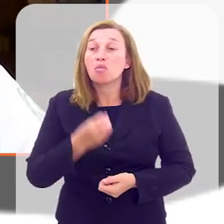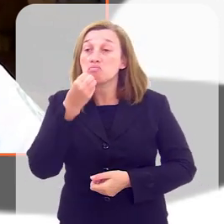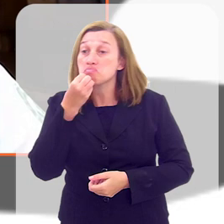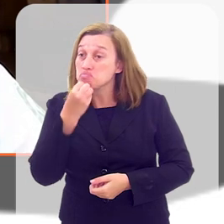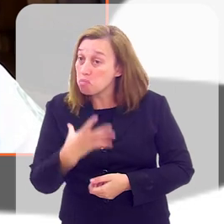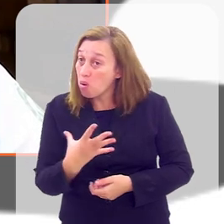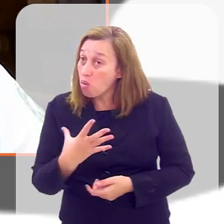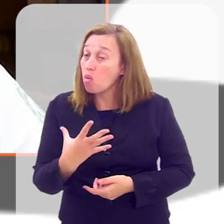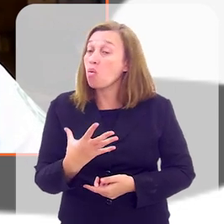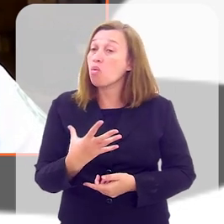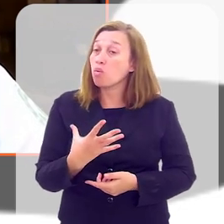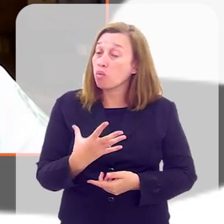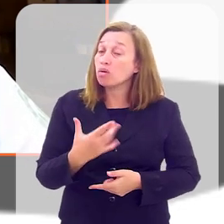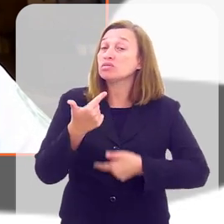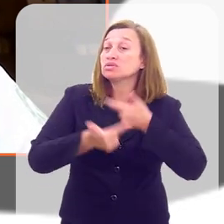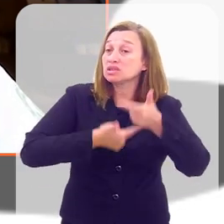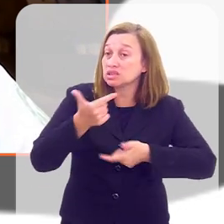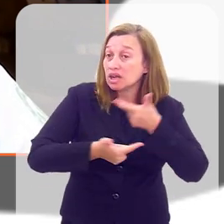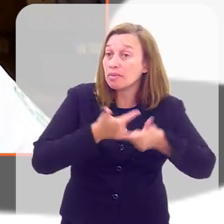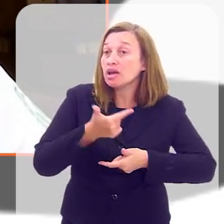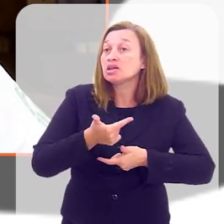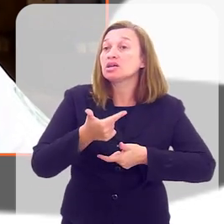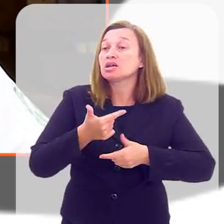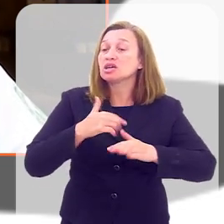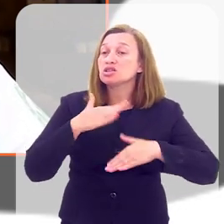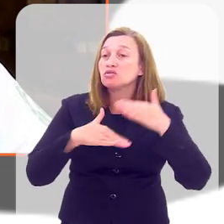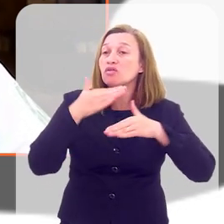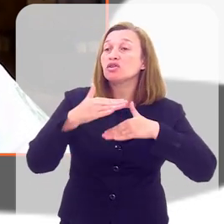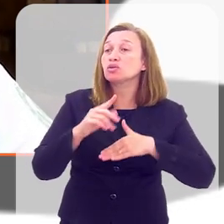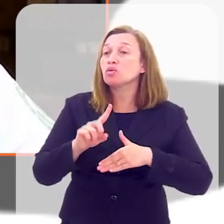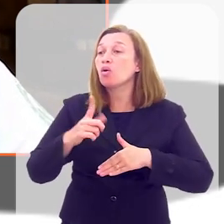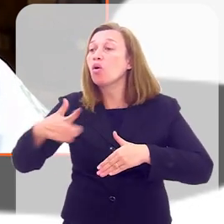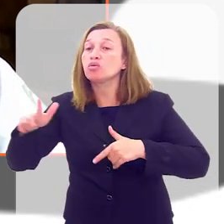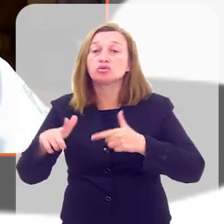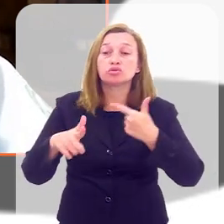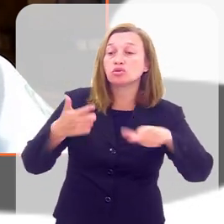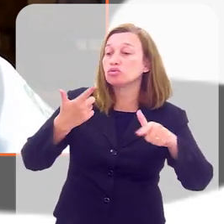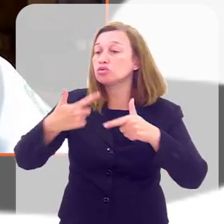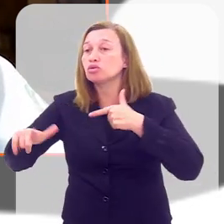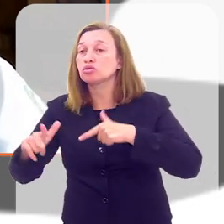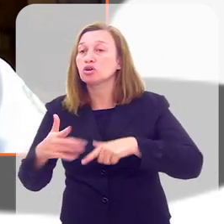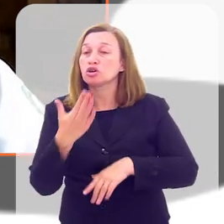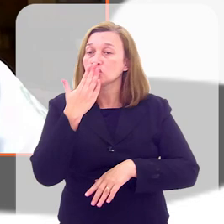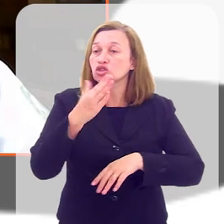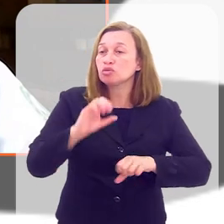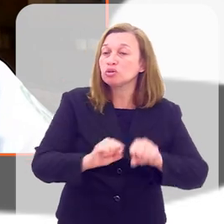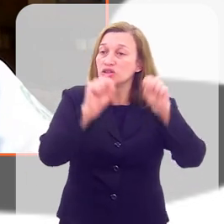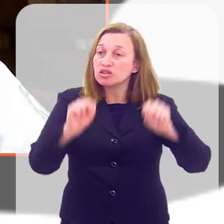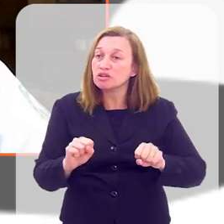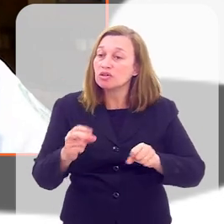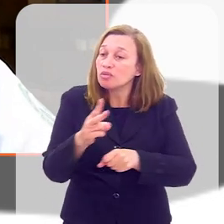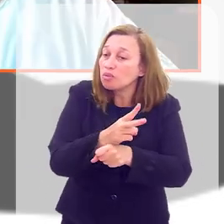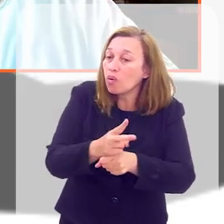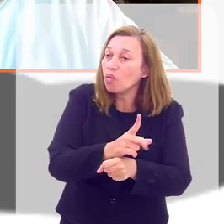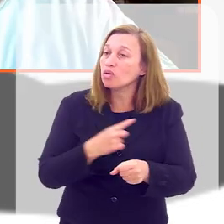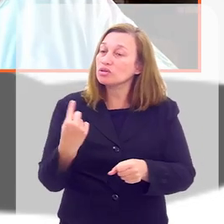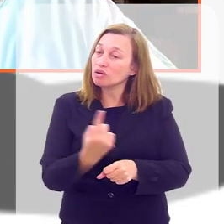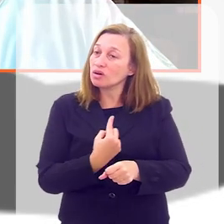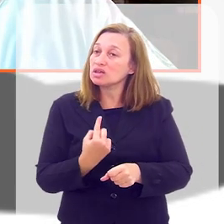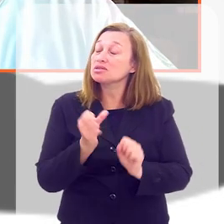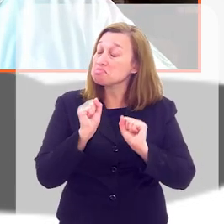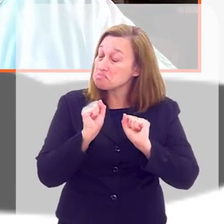gente muito muito boa fazendo esse trabalho e desenvolvendo outro sistemas modulares Então